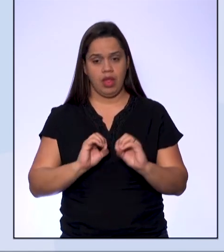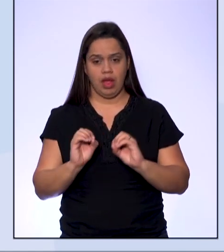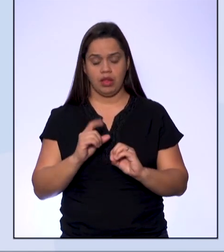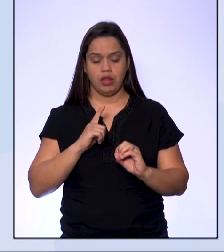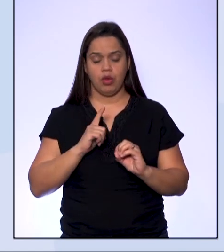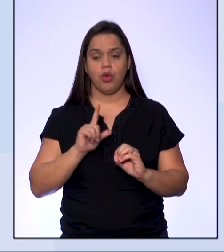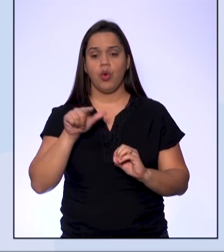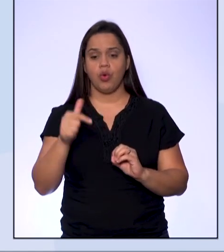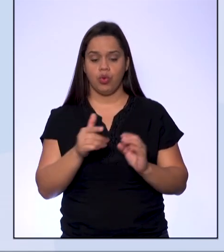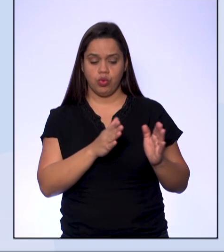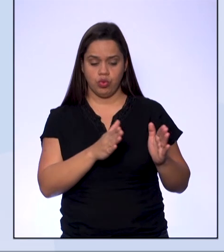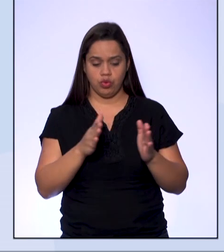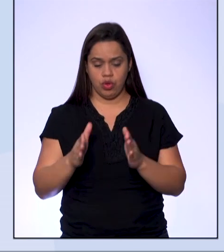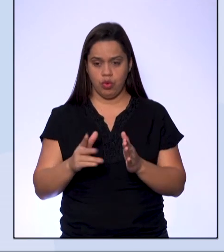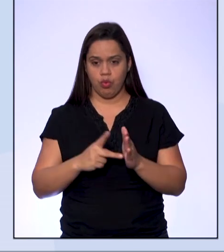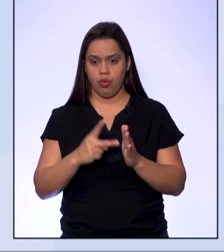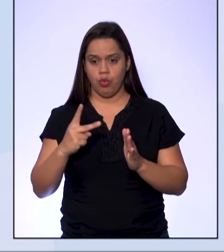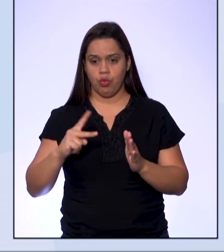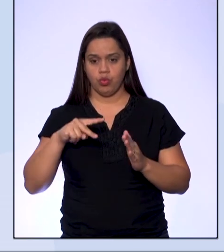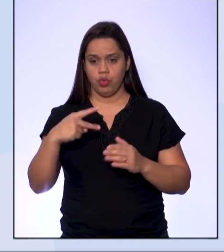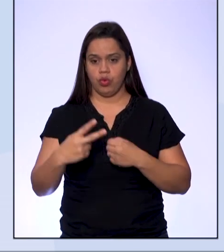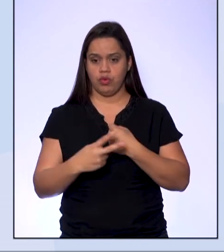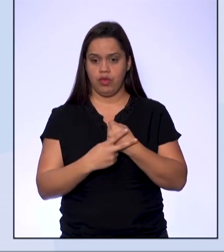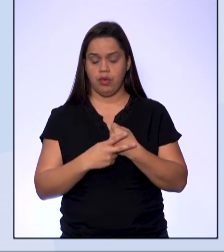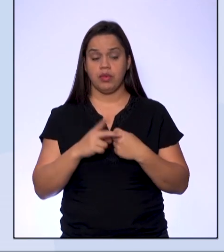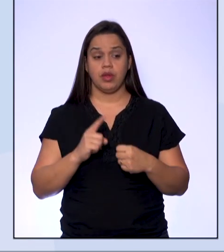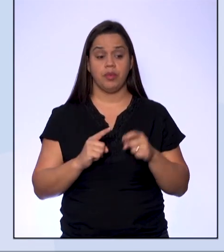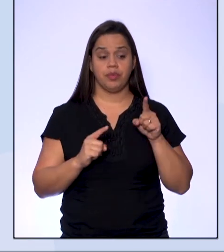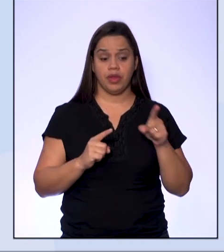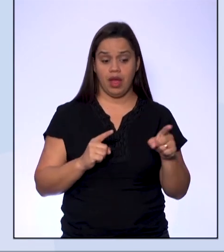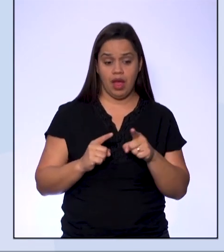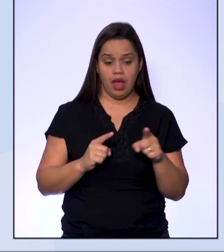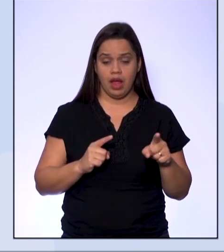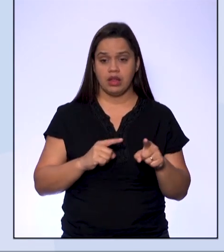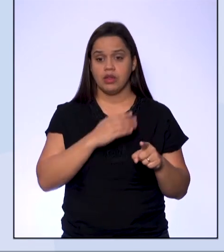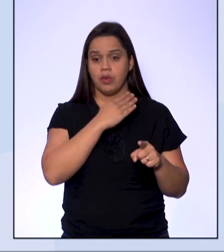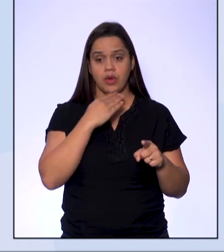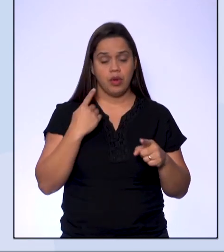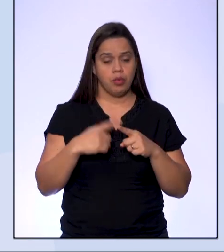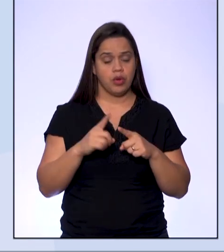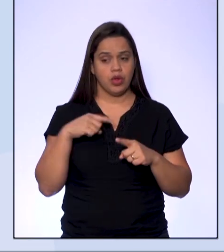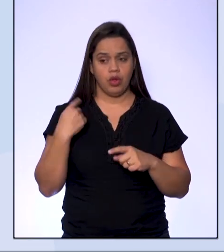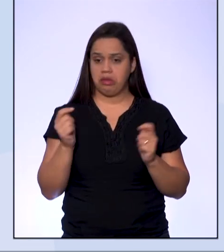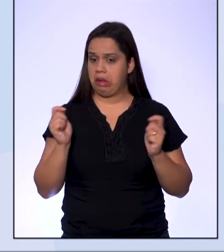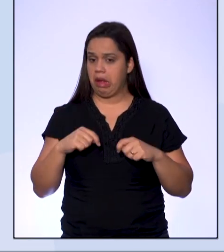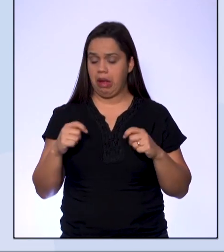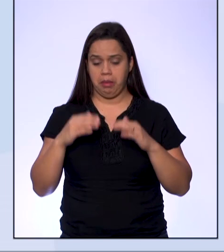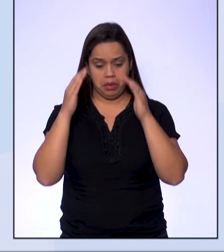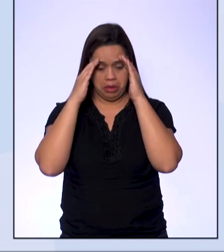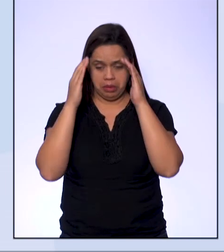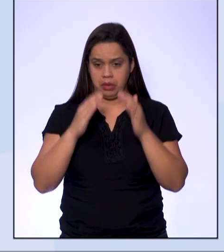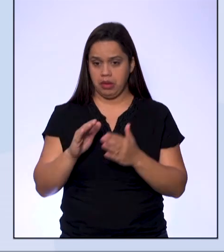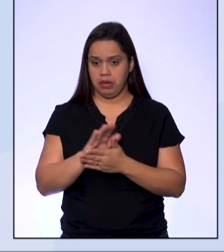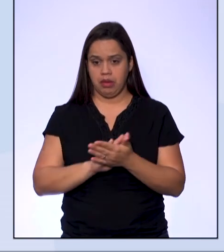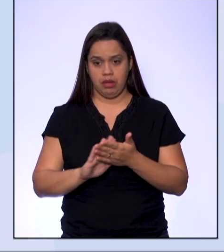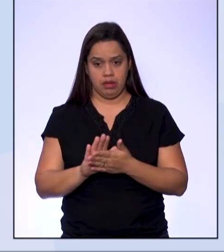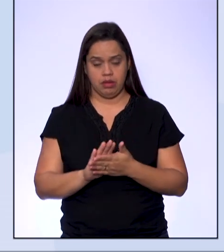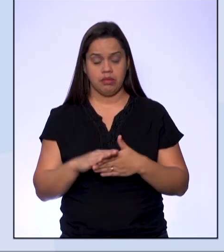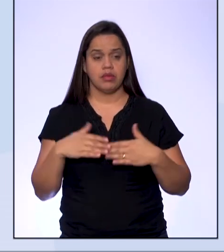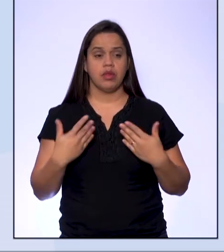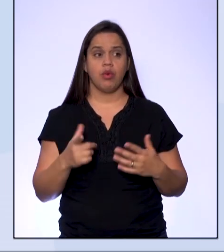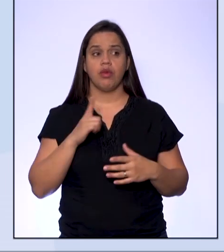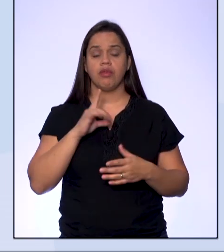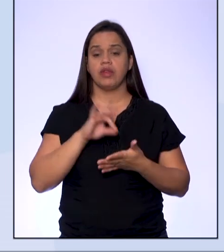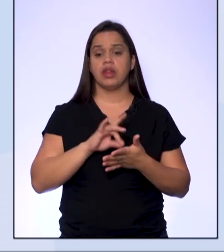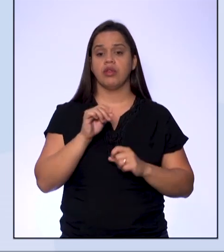período composto. Elas estão morrendo, pois não somos capazes de respeitá-las. Então, na verdade, eu tenho o quê?